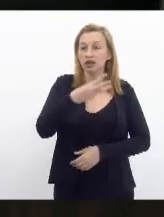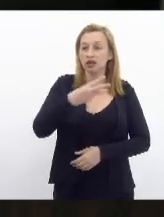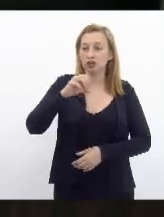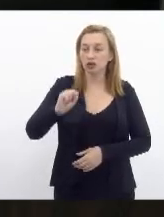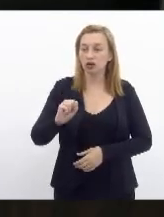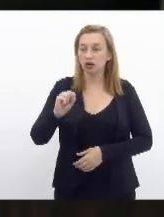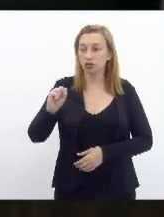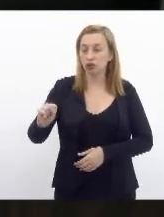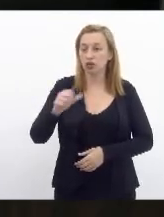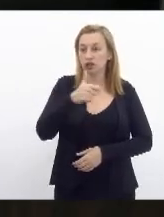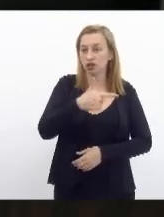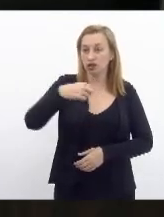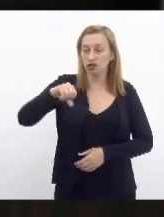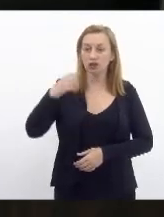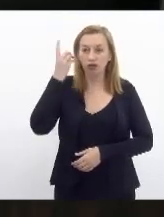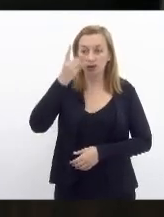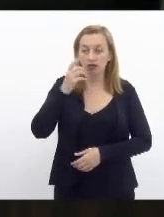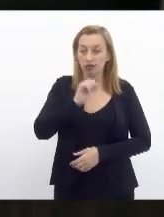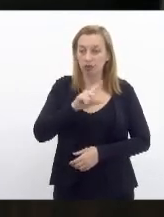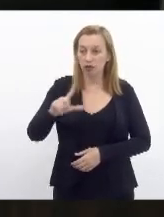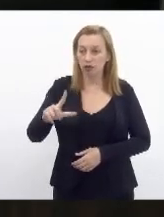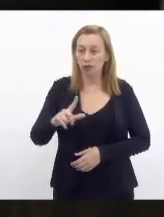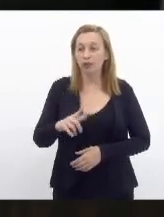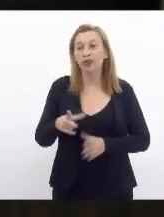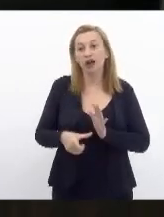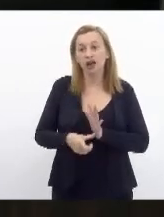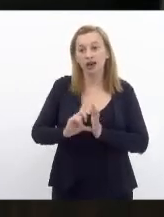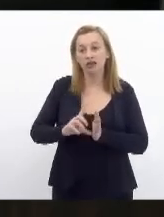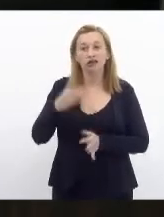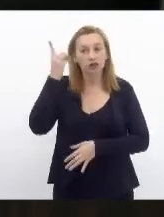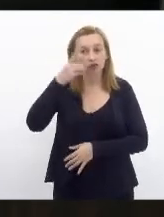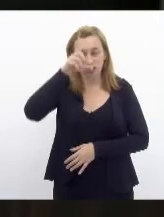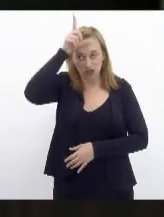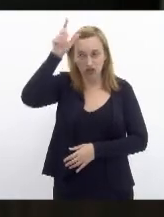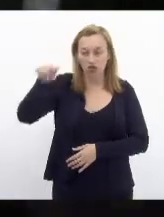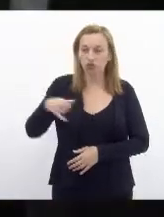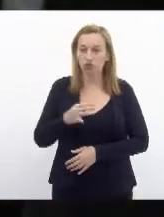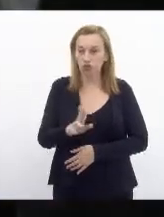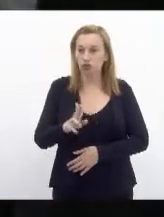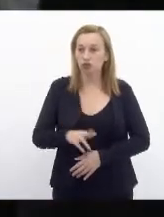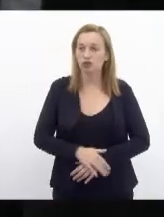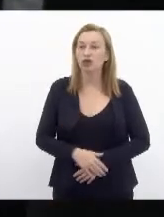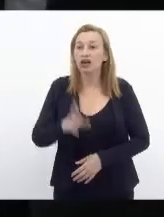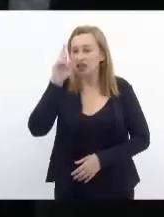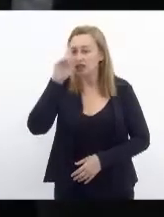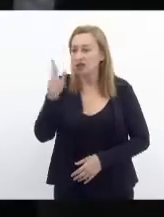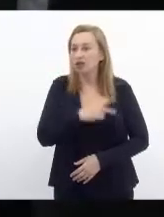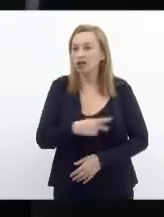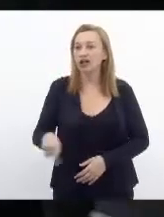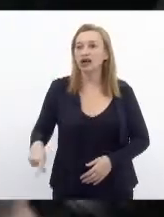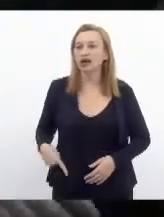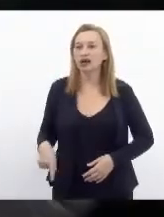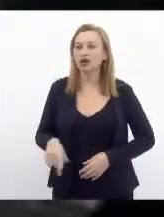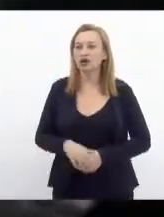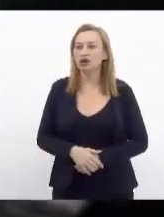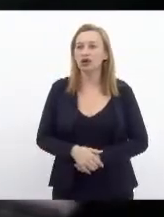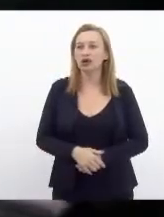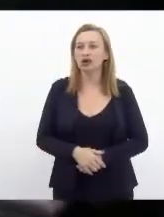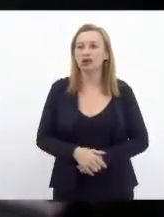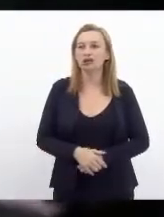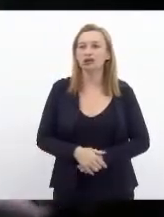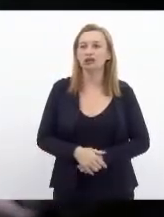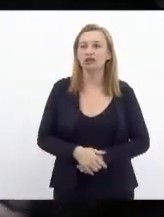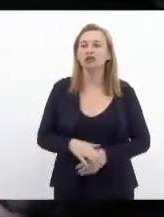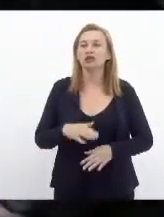388-19, deputado Felipe Albel. Antes, porém, deputada Tia Ju. Senhor presidente, senhoras e senhores,